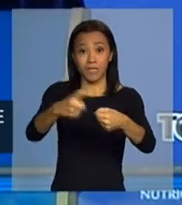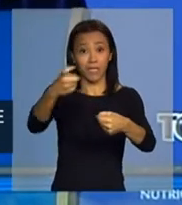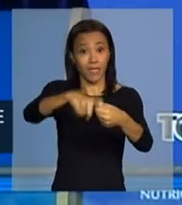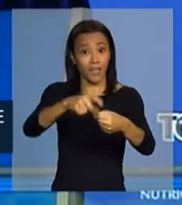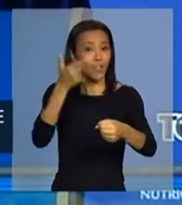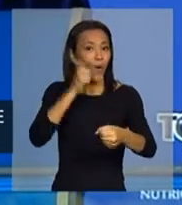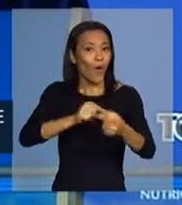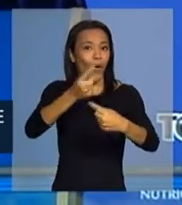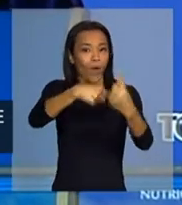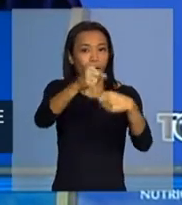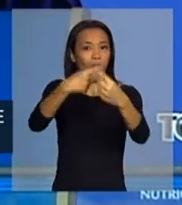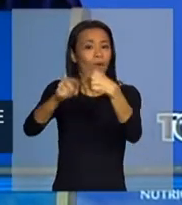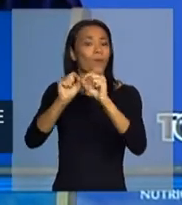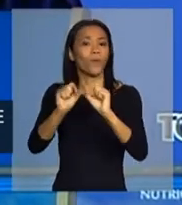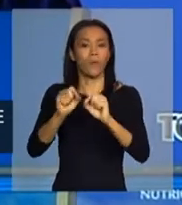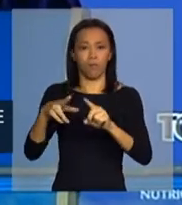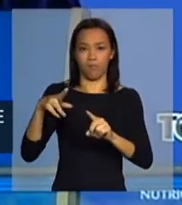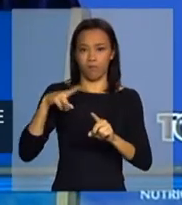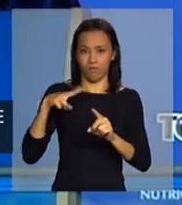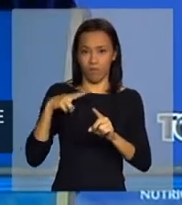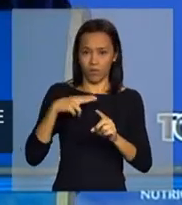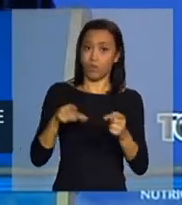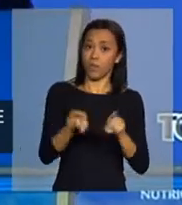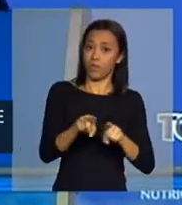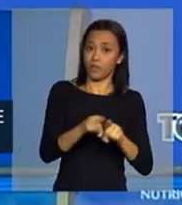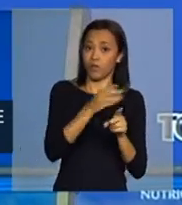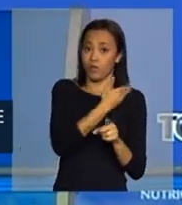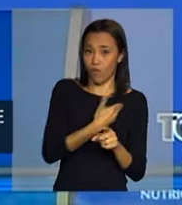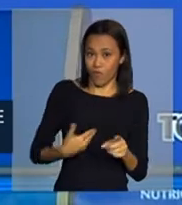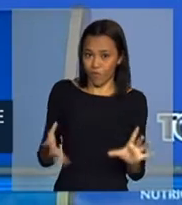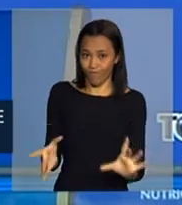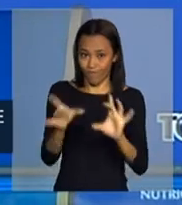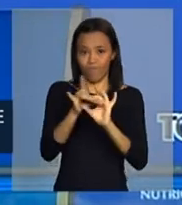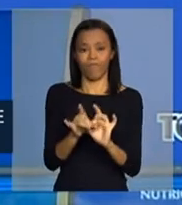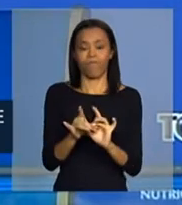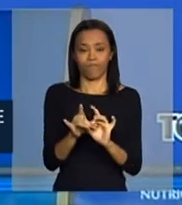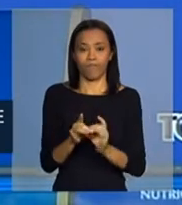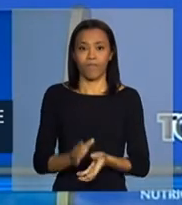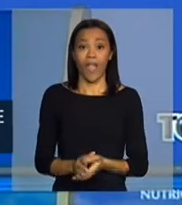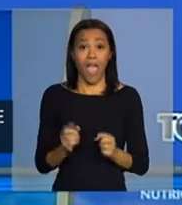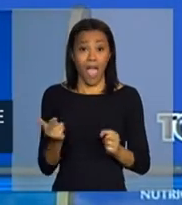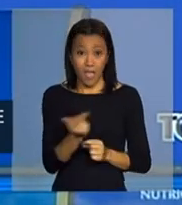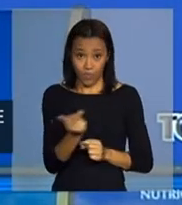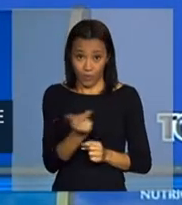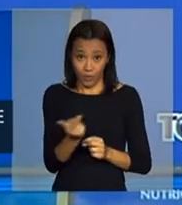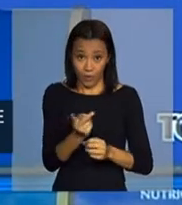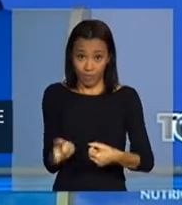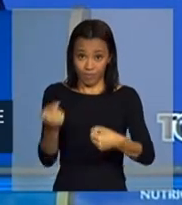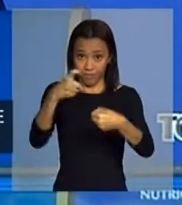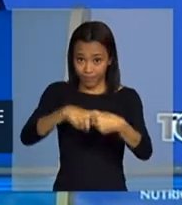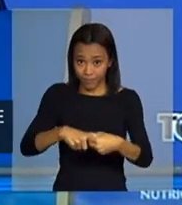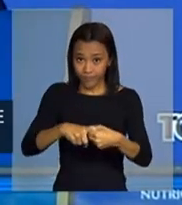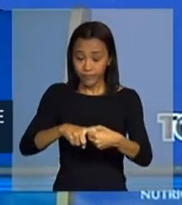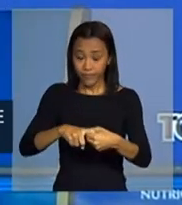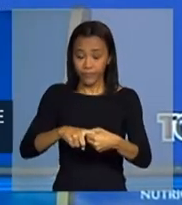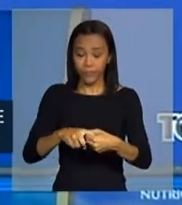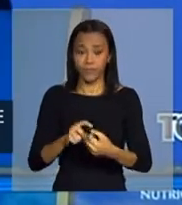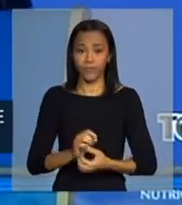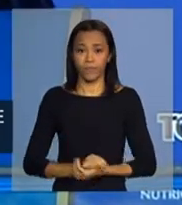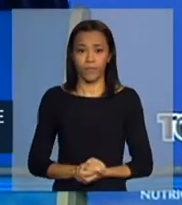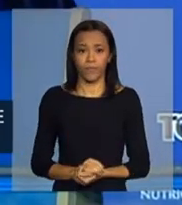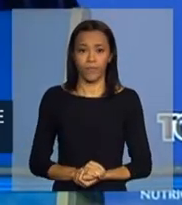sucedidas entre o setor privado e o setor público. Essa parceria